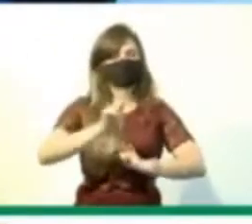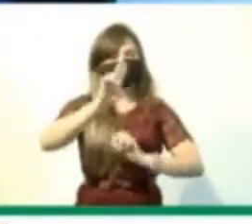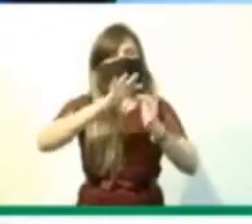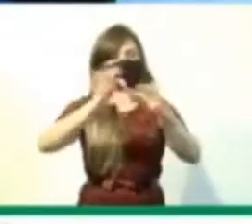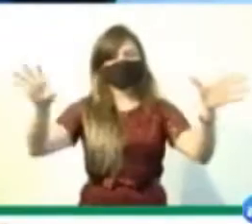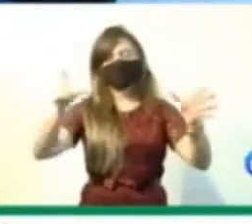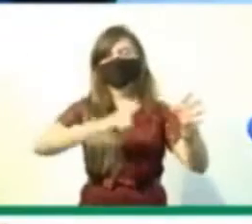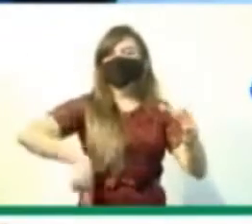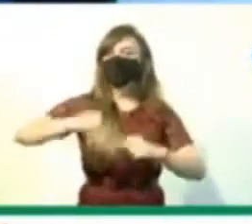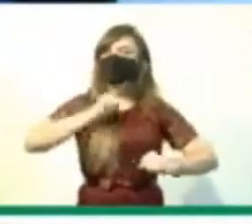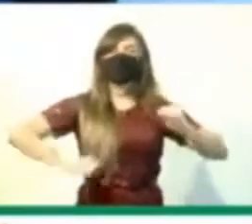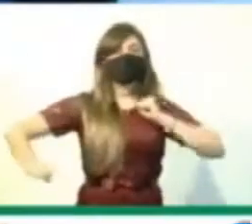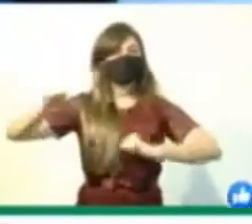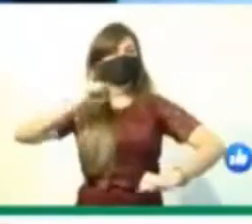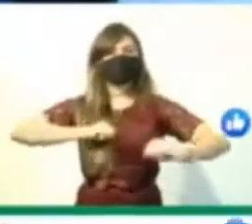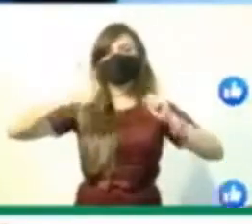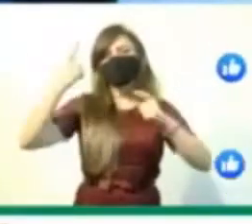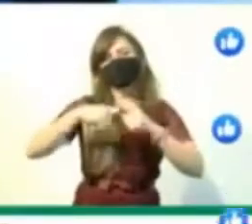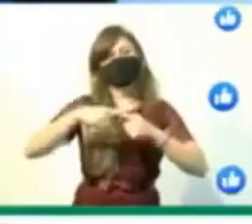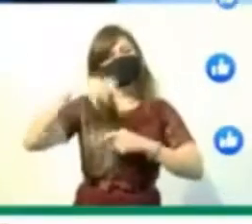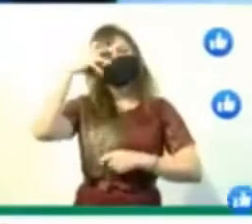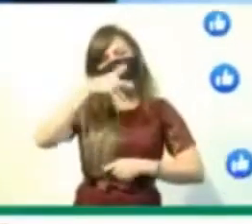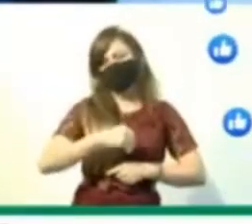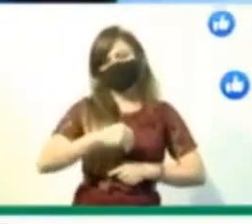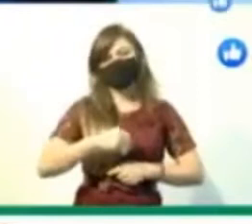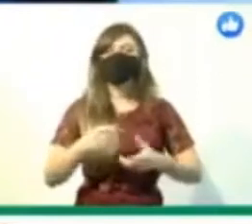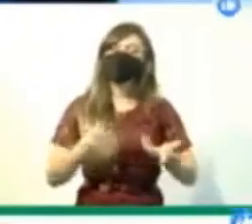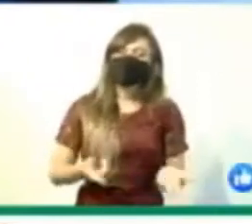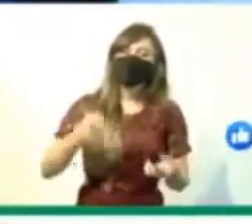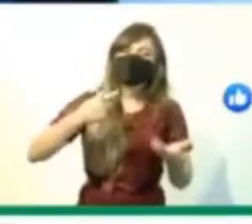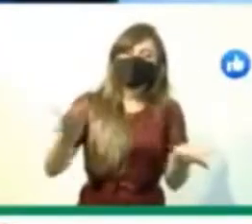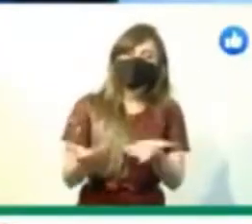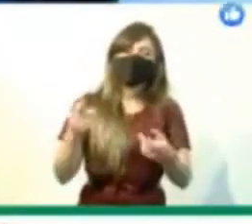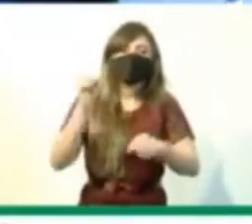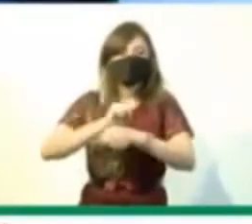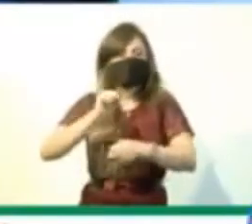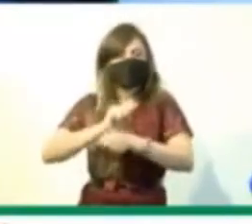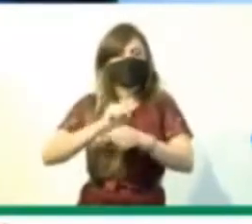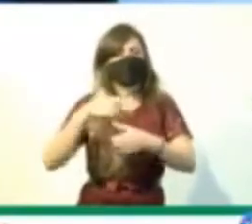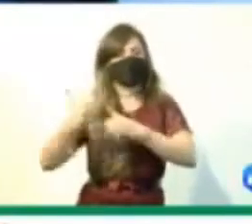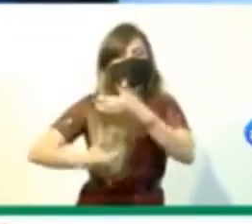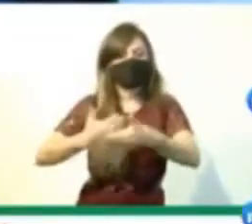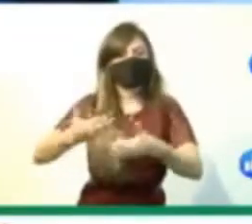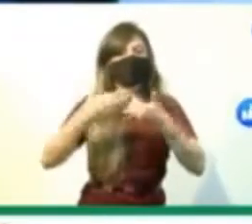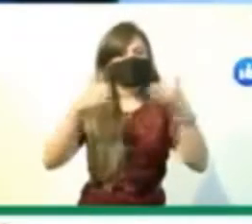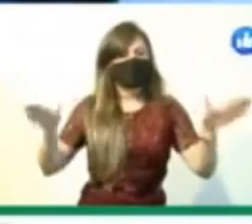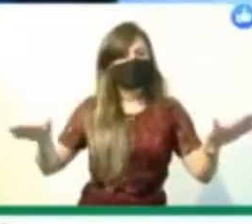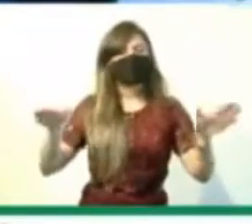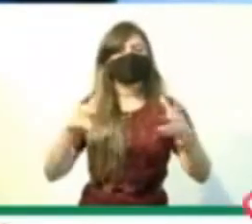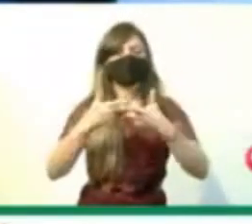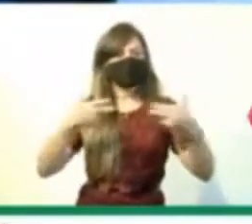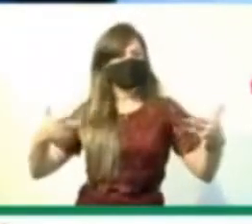essa inauguração há mais tempo. Mas aí a gente está nesse momento, nesse processo de reabertura das atividades